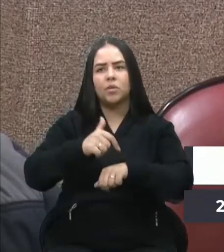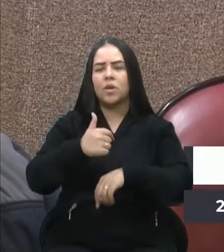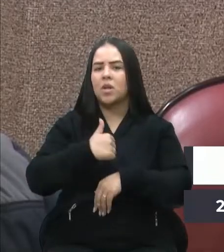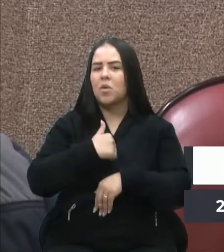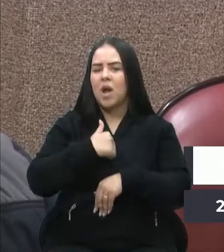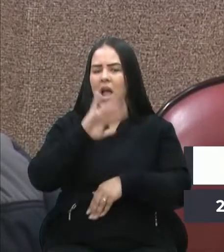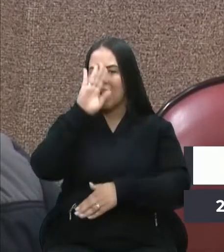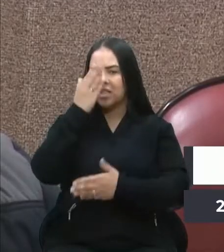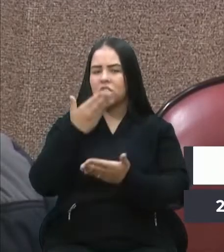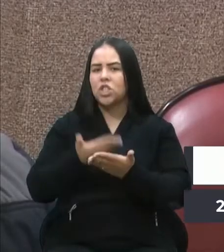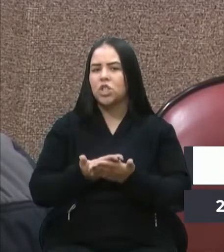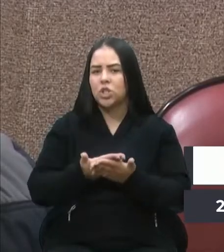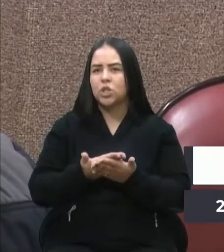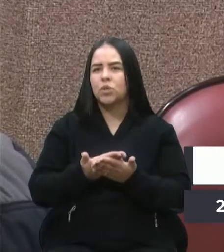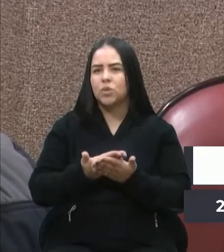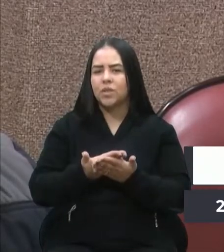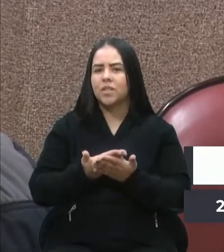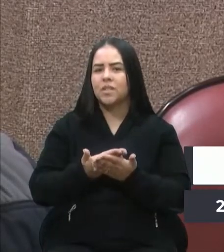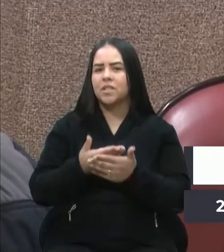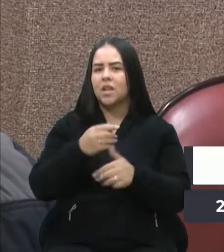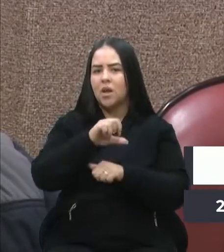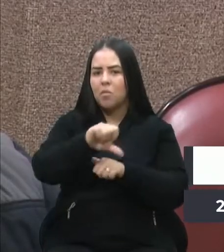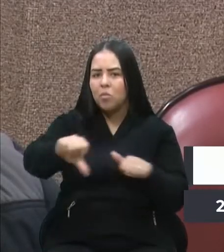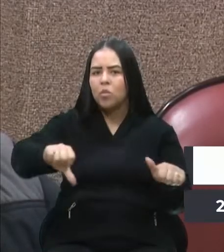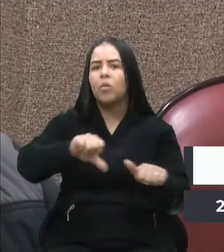que essa mudança